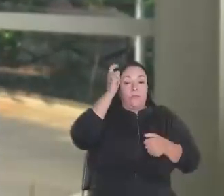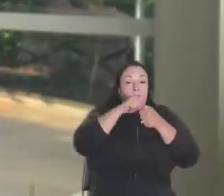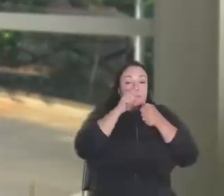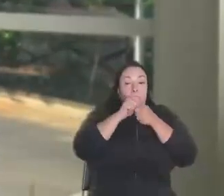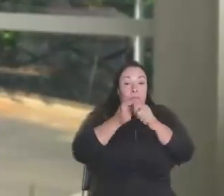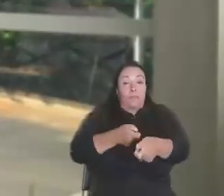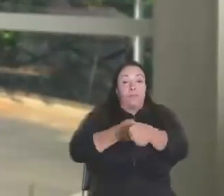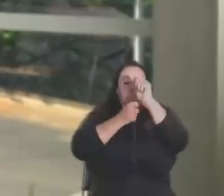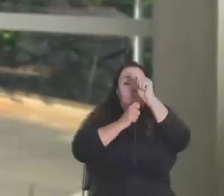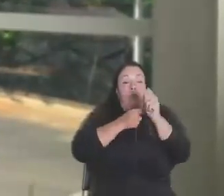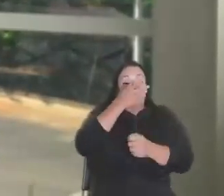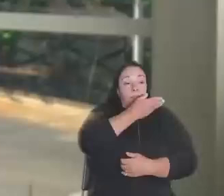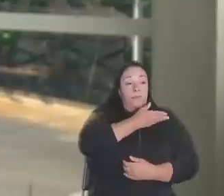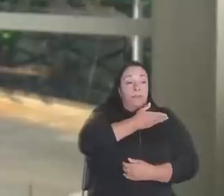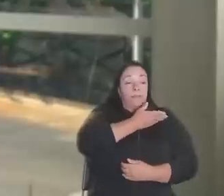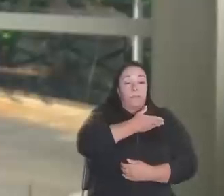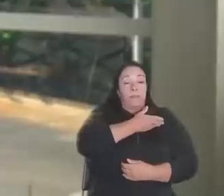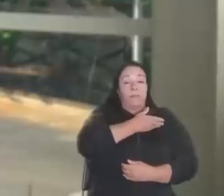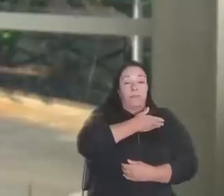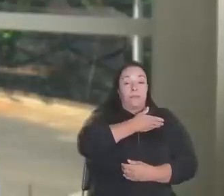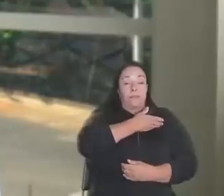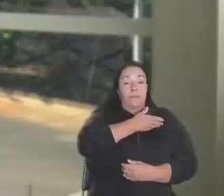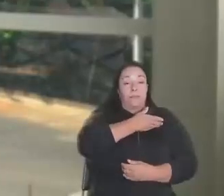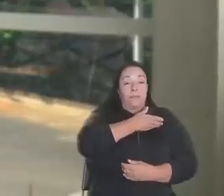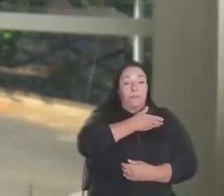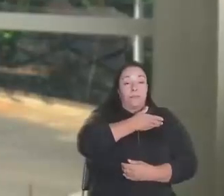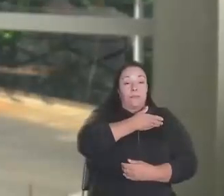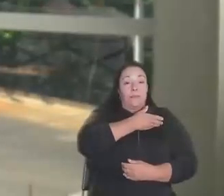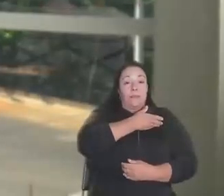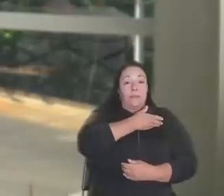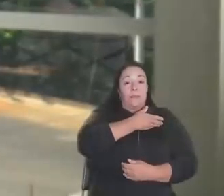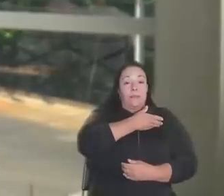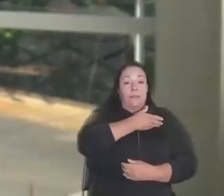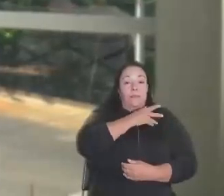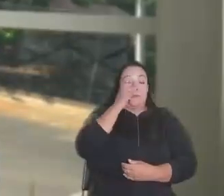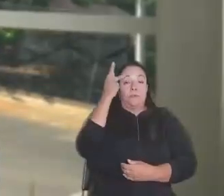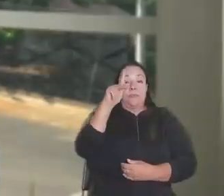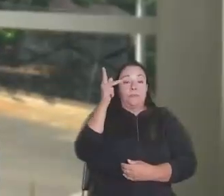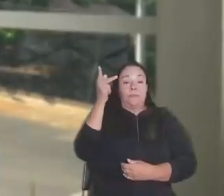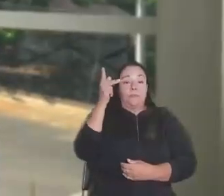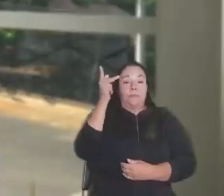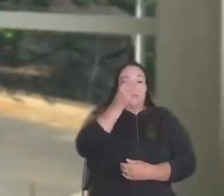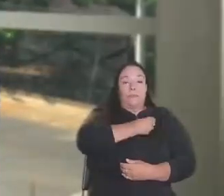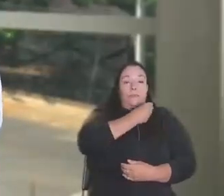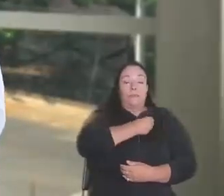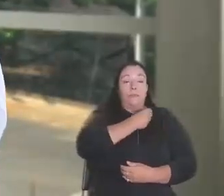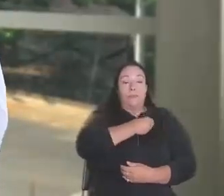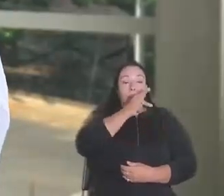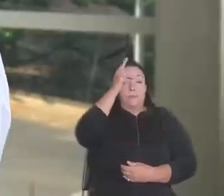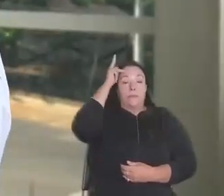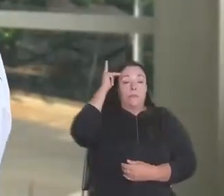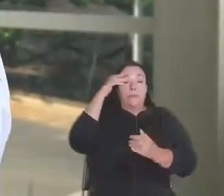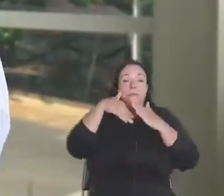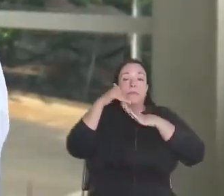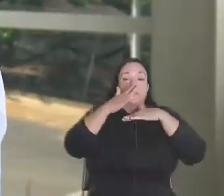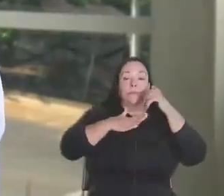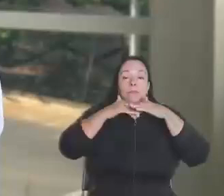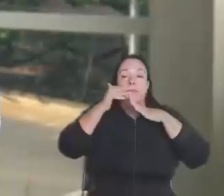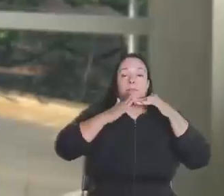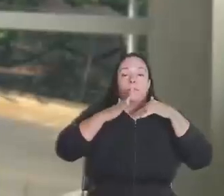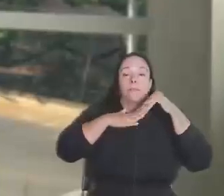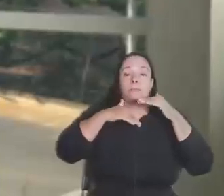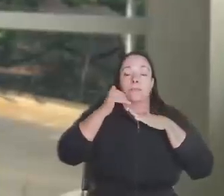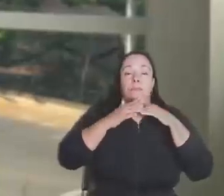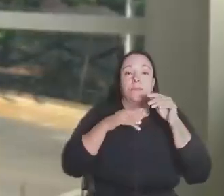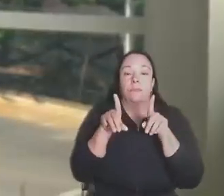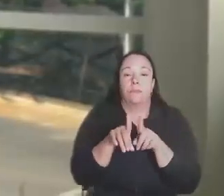pescaria amizades que transcenderam e transcendem a sua vida pessoal e profissional. A nossa